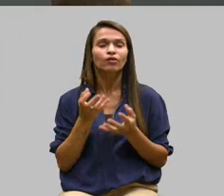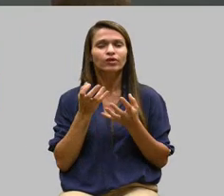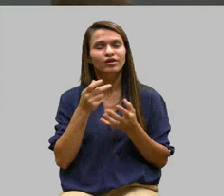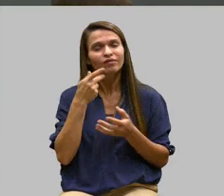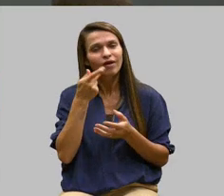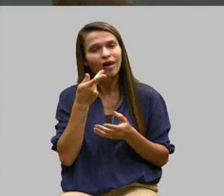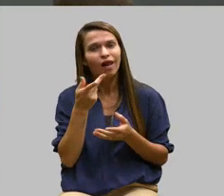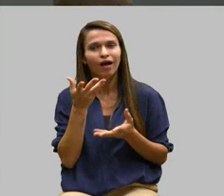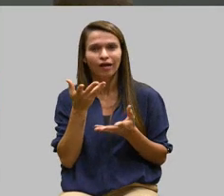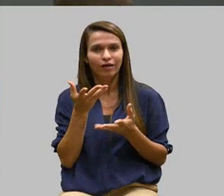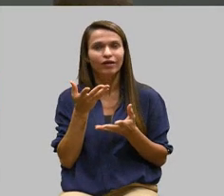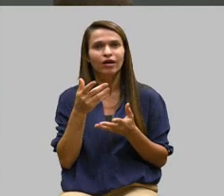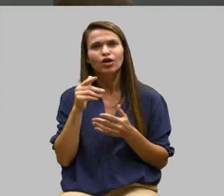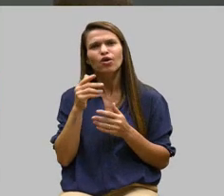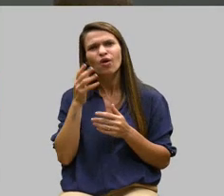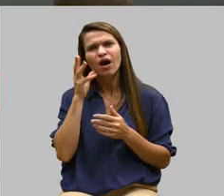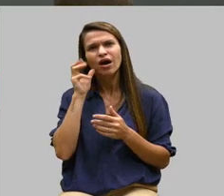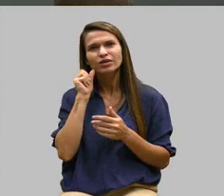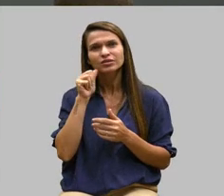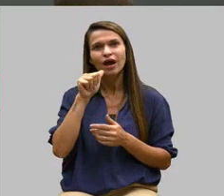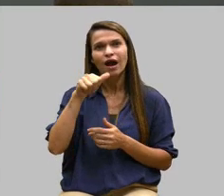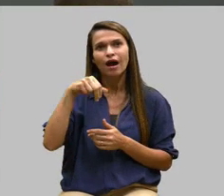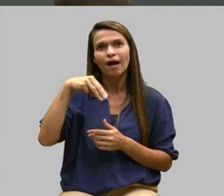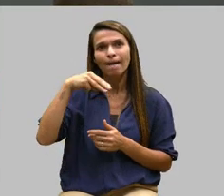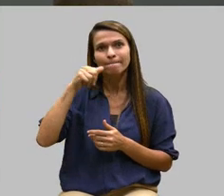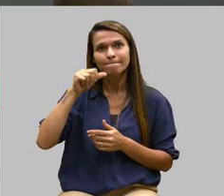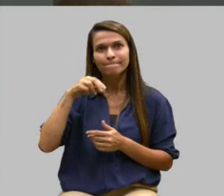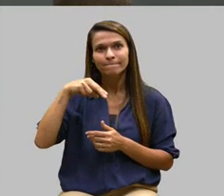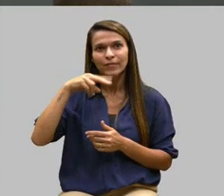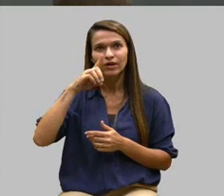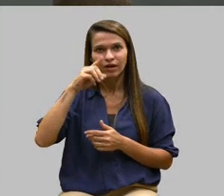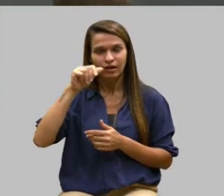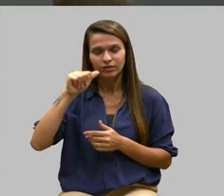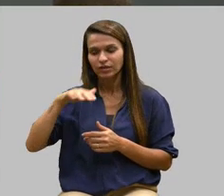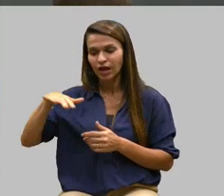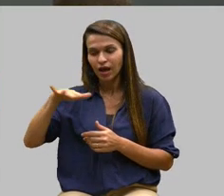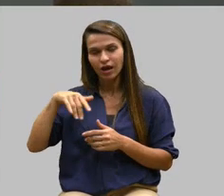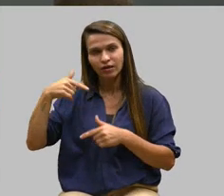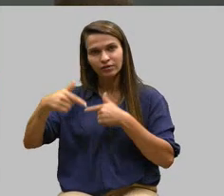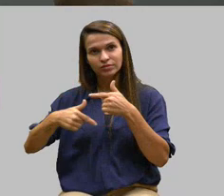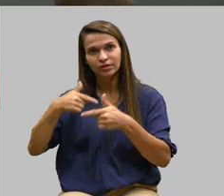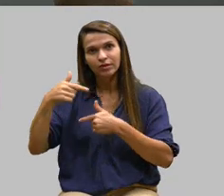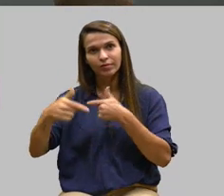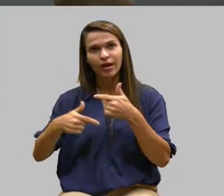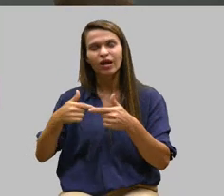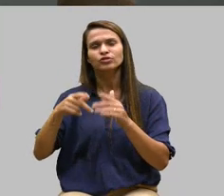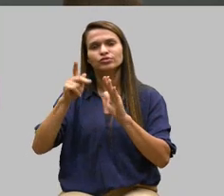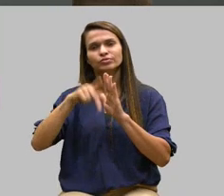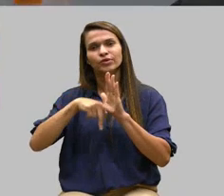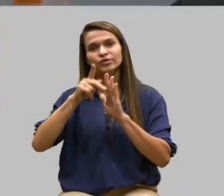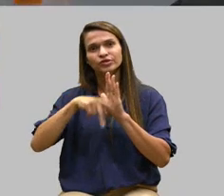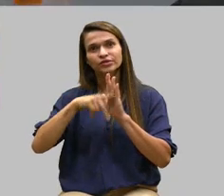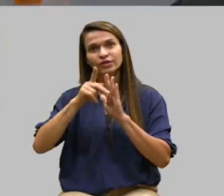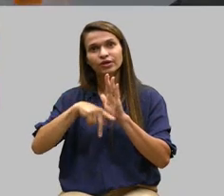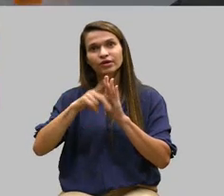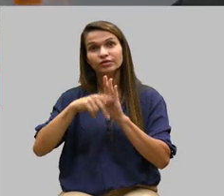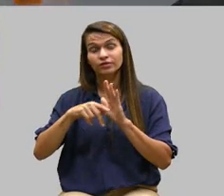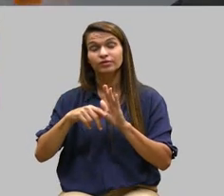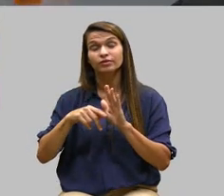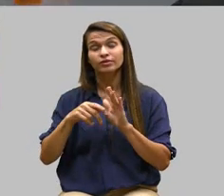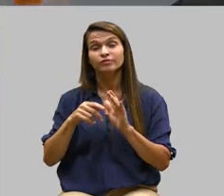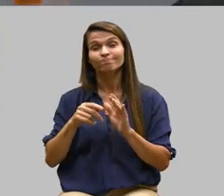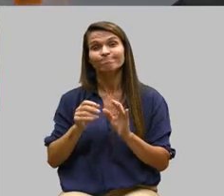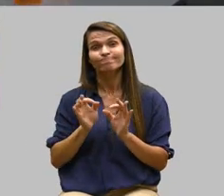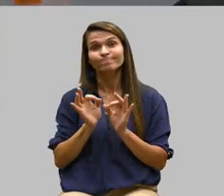depois eu acho que a Amanda vai falar um pouco do da questão do mercado de trabalho né dos projetos e pode ter certeza